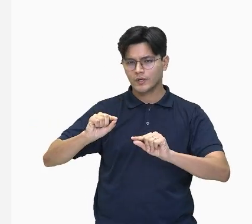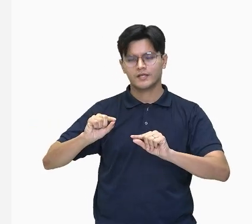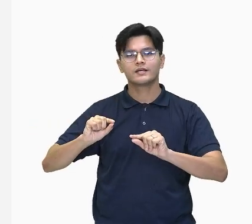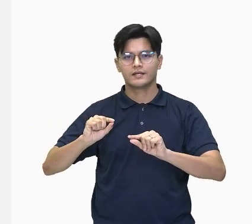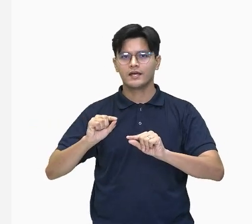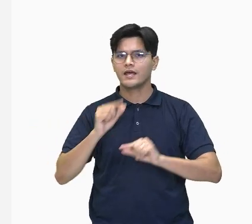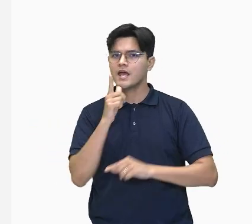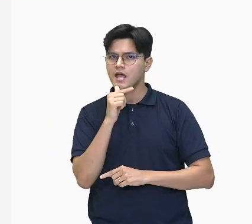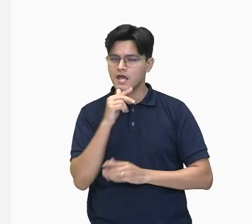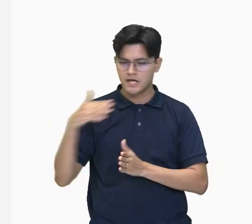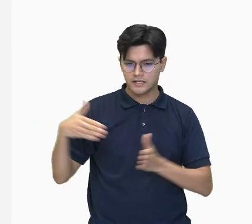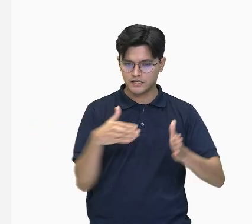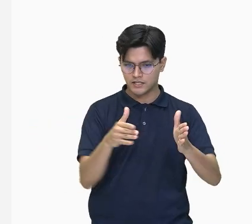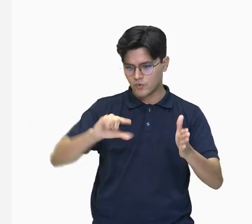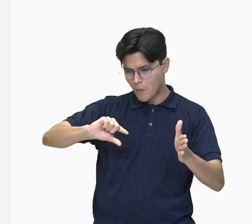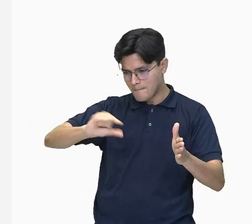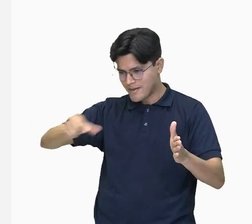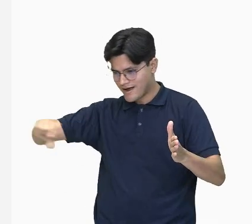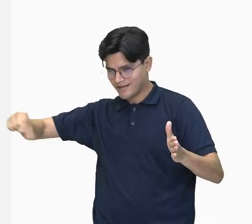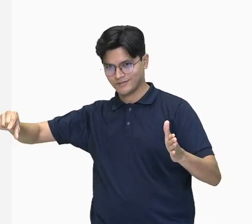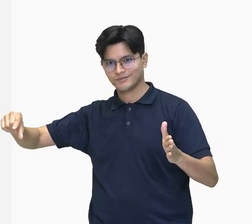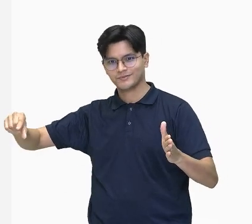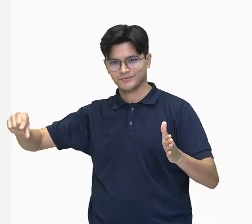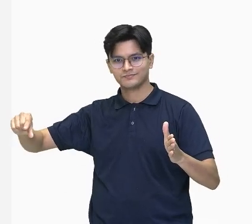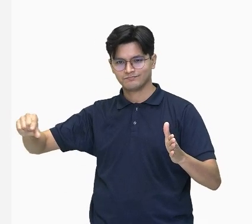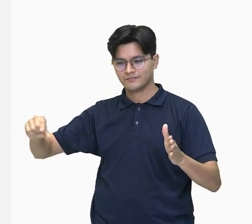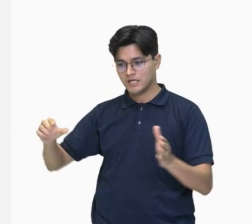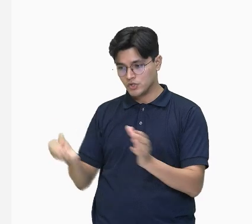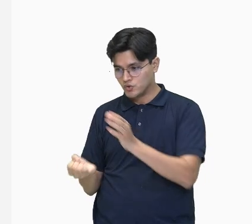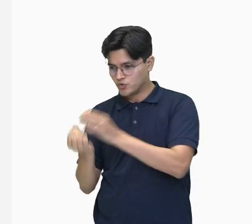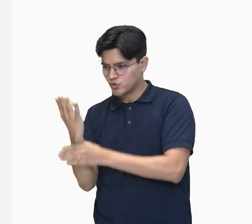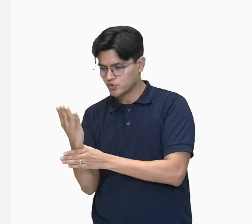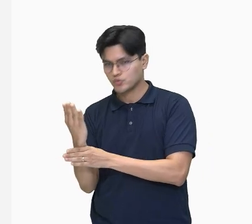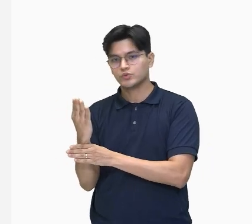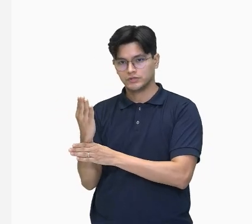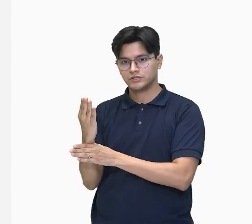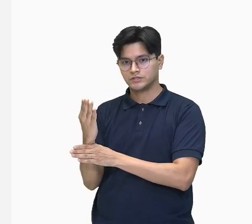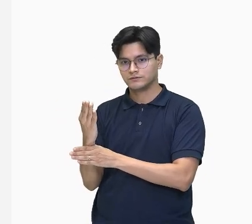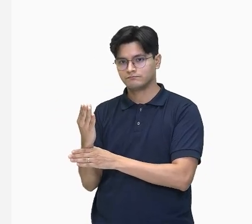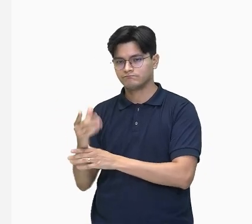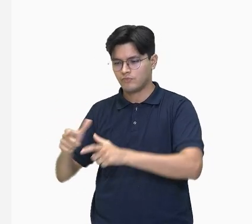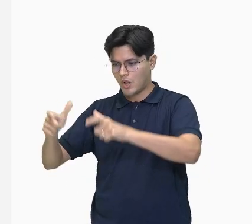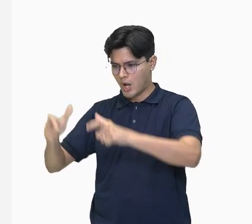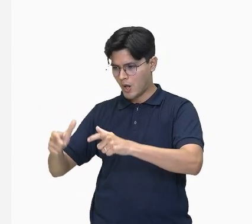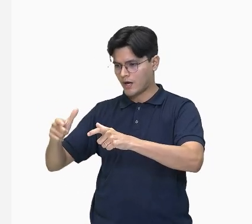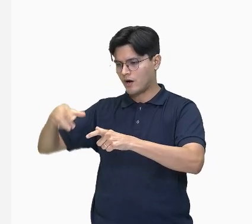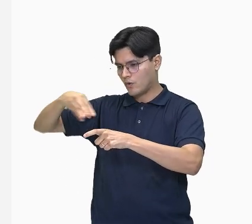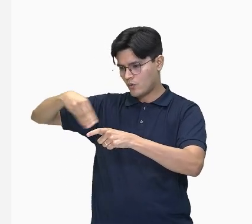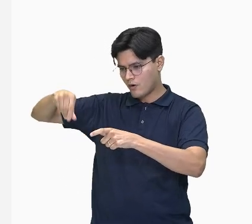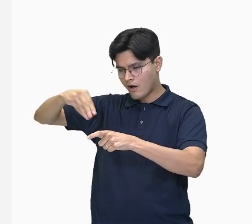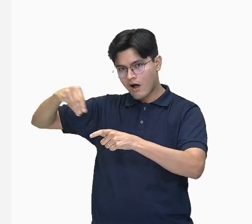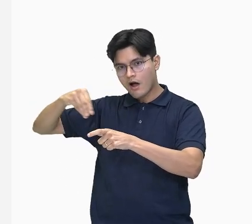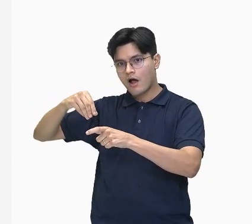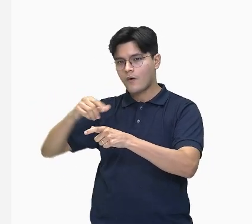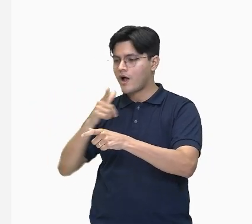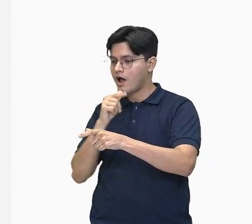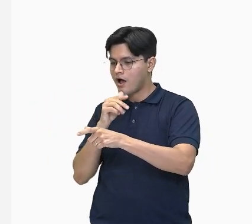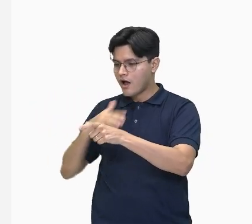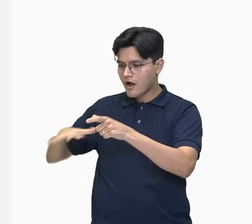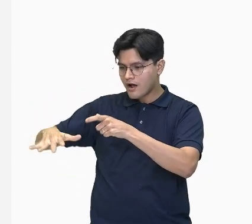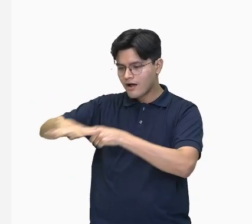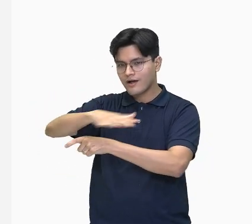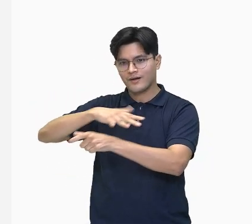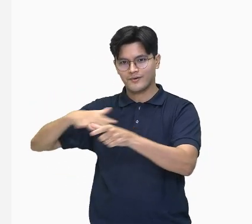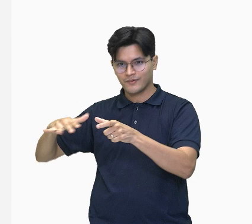que quando ele tem proporções menores, ele é chamado de Paraná-mirim. Então, nós